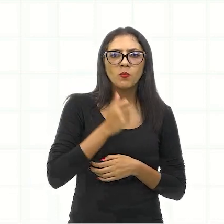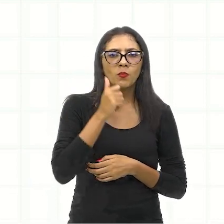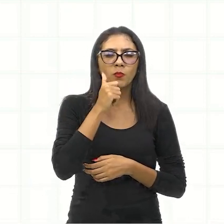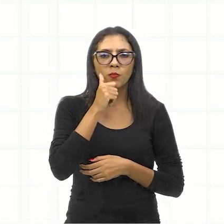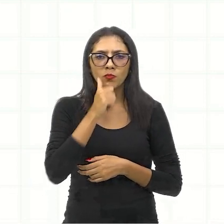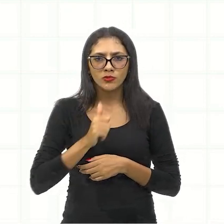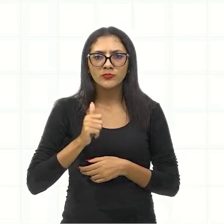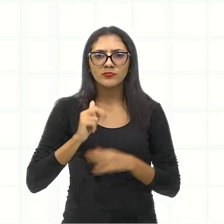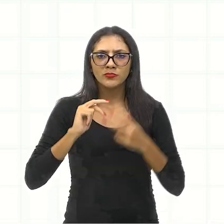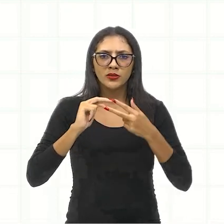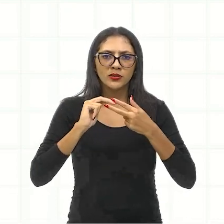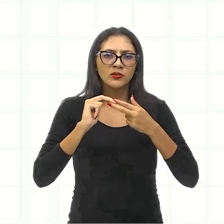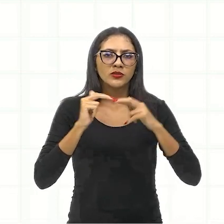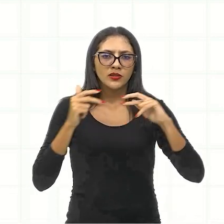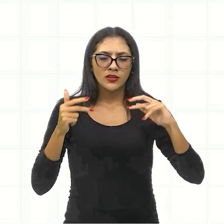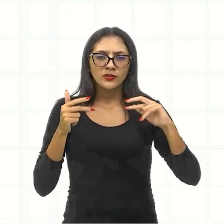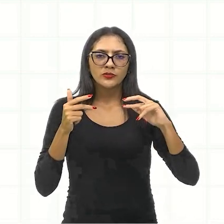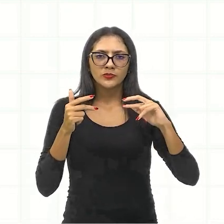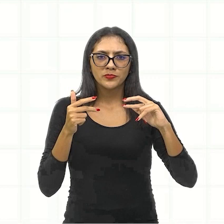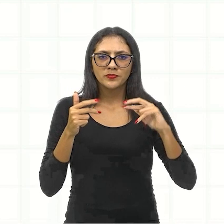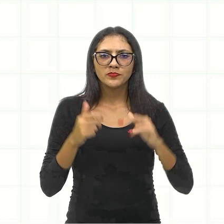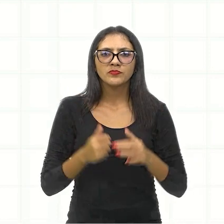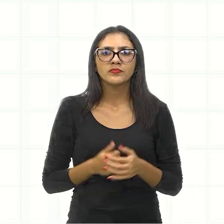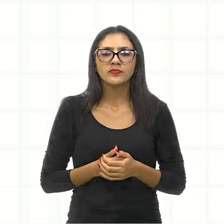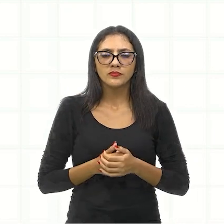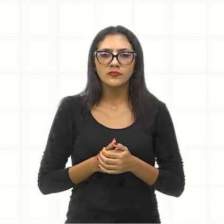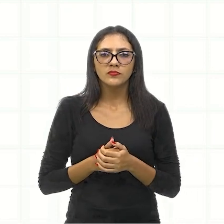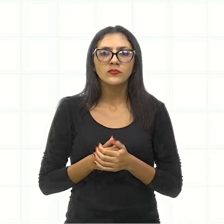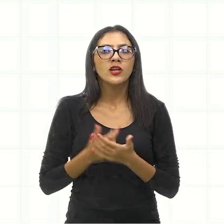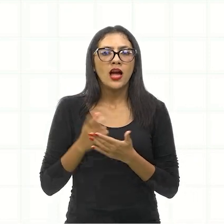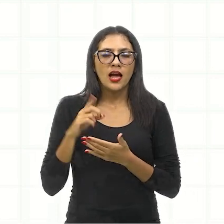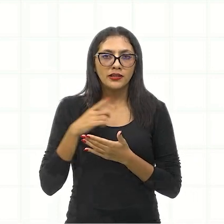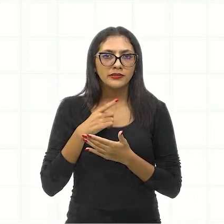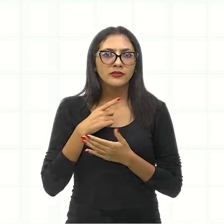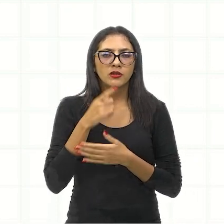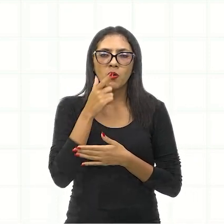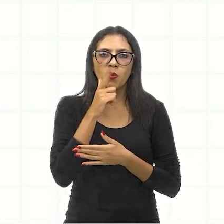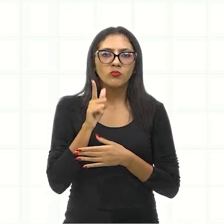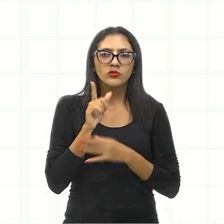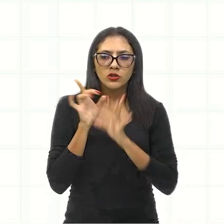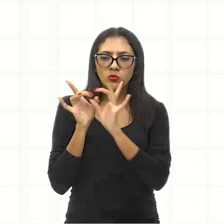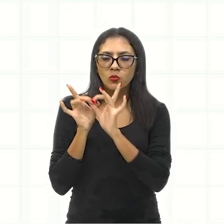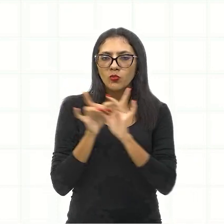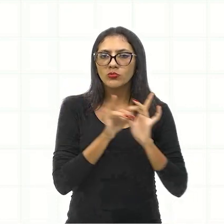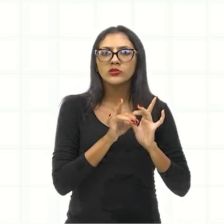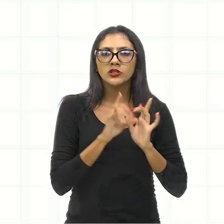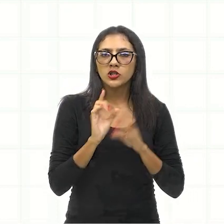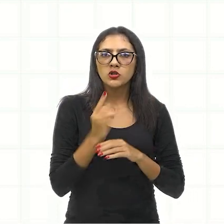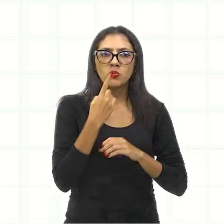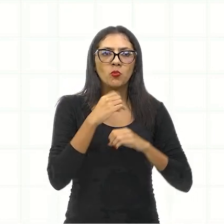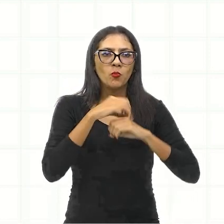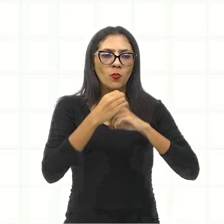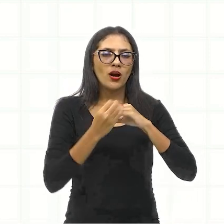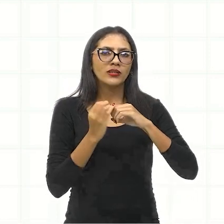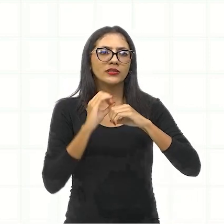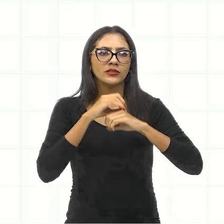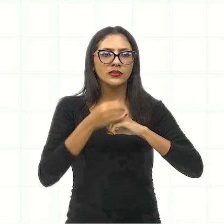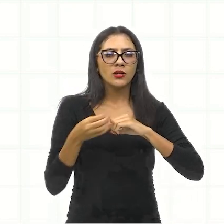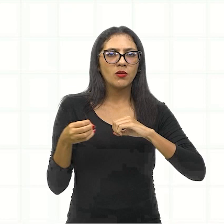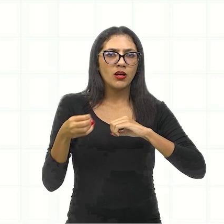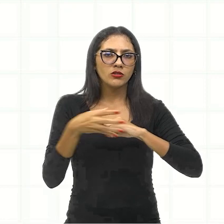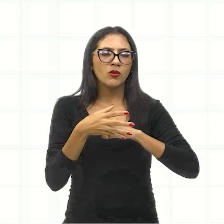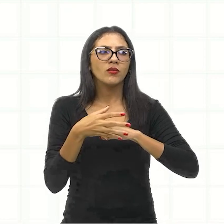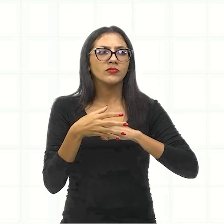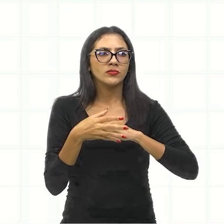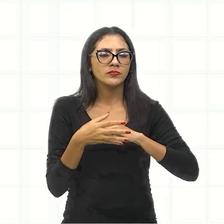partir daí, nós vamos ter a formação ali do zigoto, né? Então, essas estruturas elas vão se fundir e ali a gente